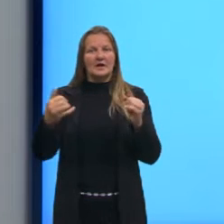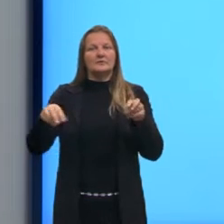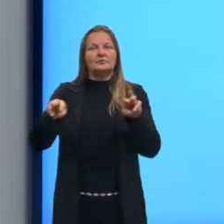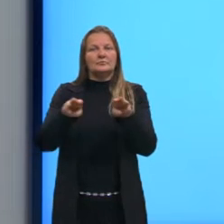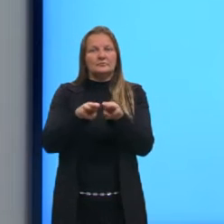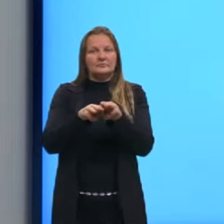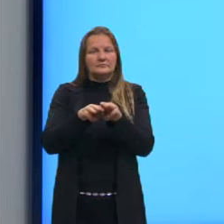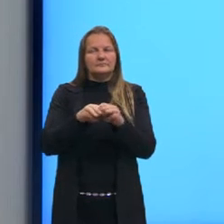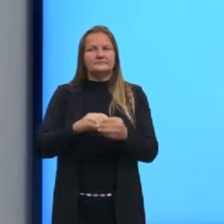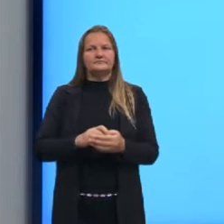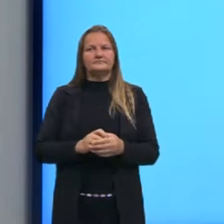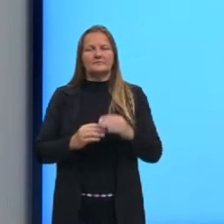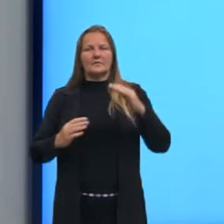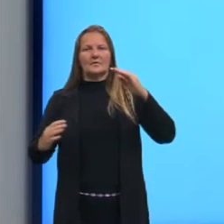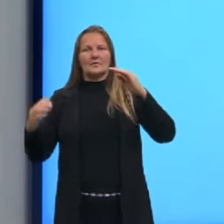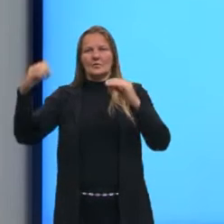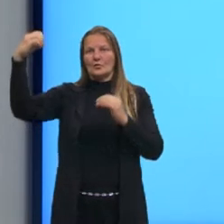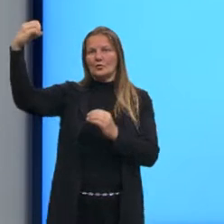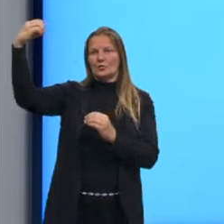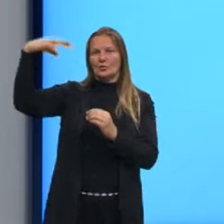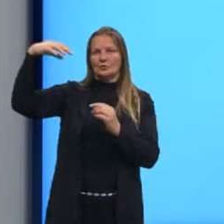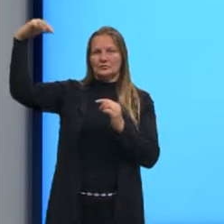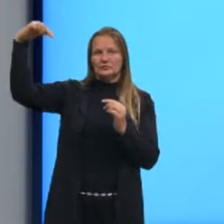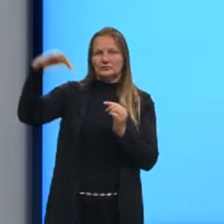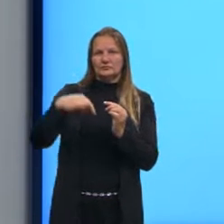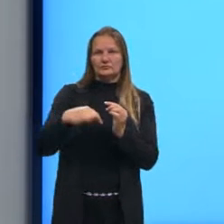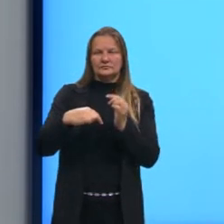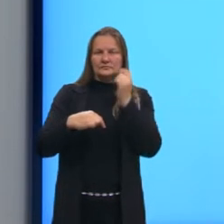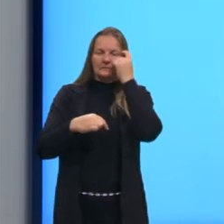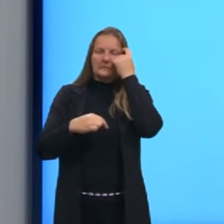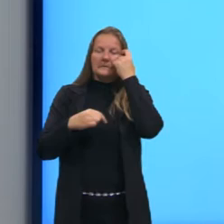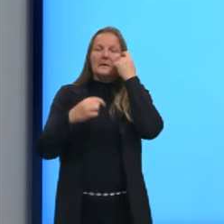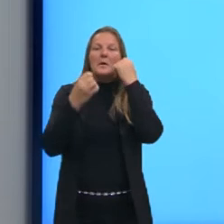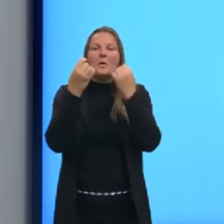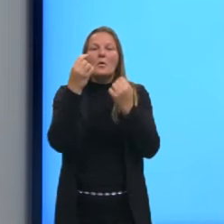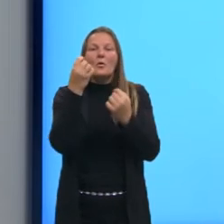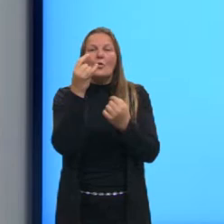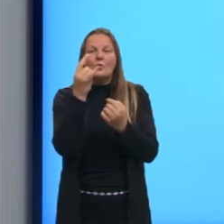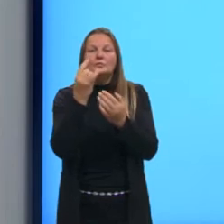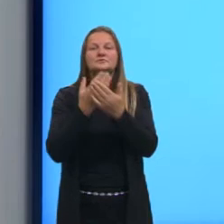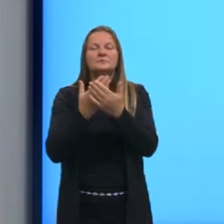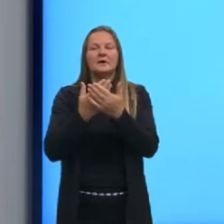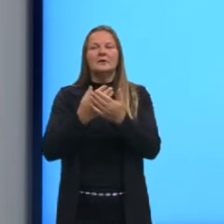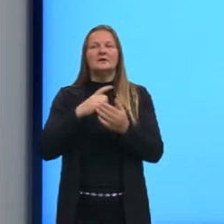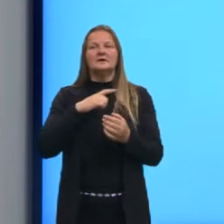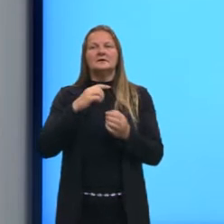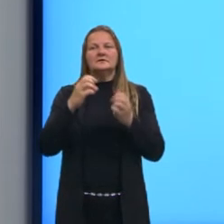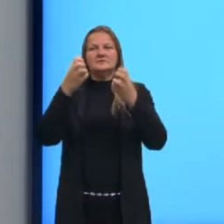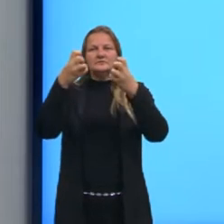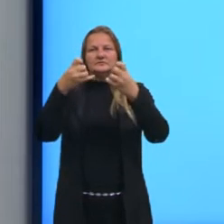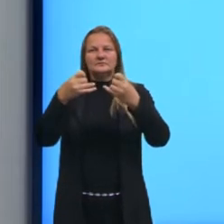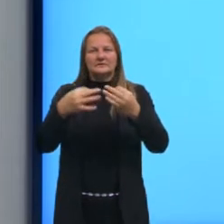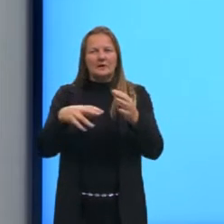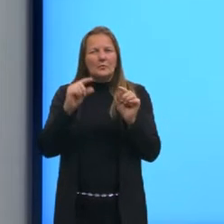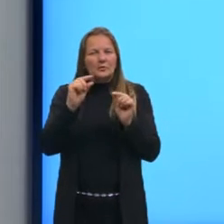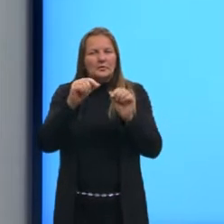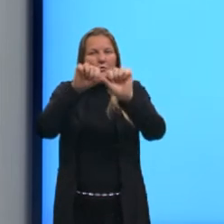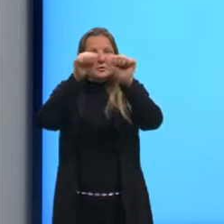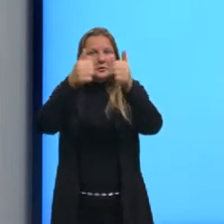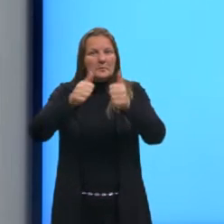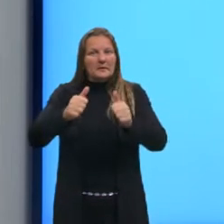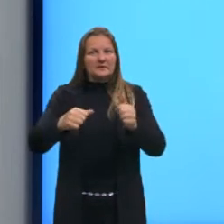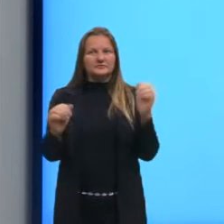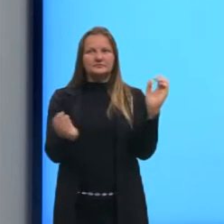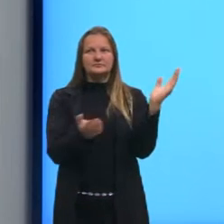do tipo, então, transversal. Mas na nossa última aula, a gente falou rapidamente, né, sobre esses termos e eu quero retomar um pouquinho com